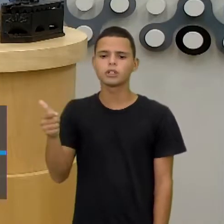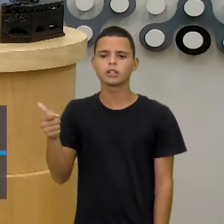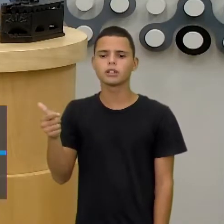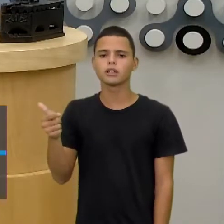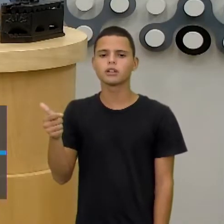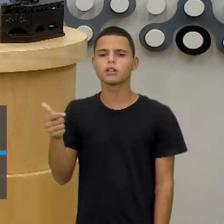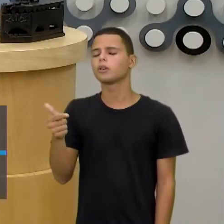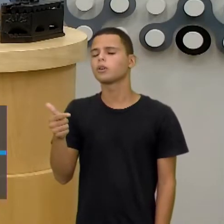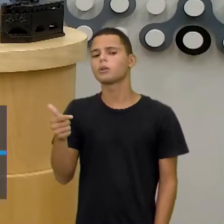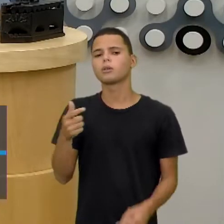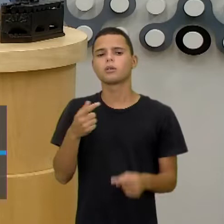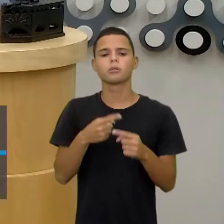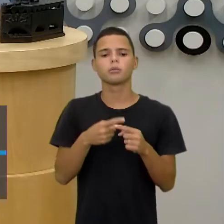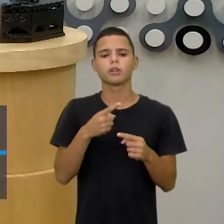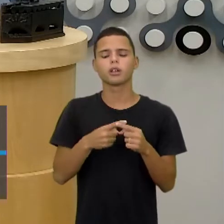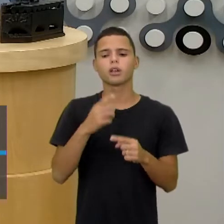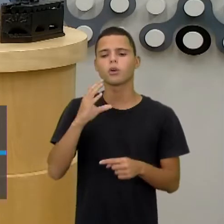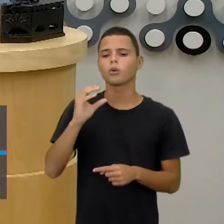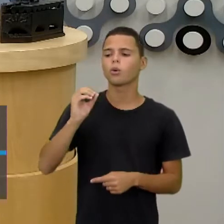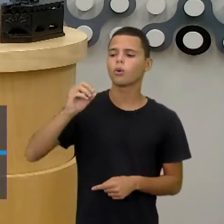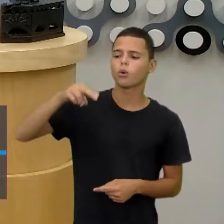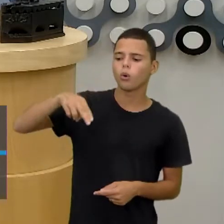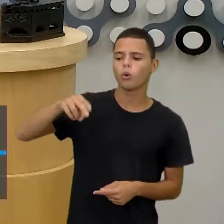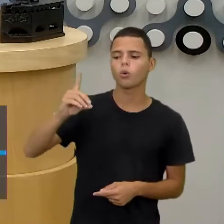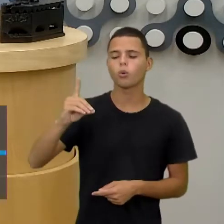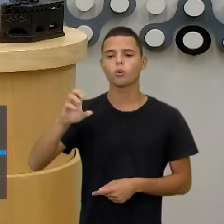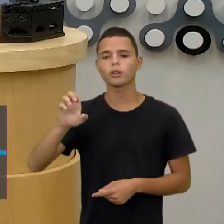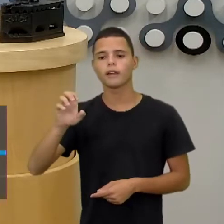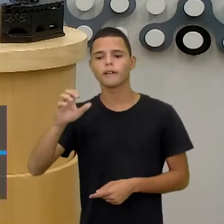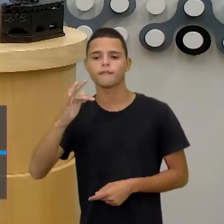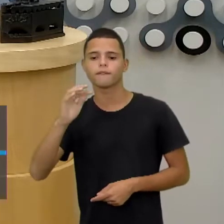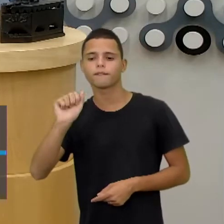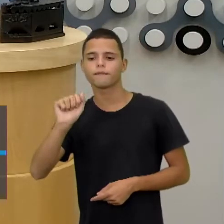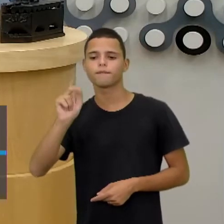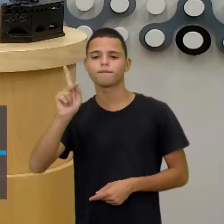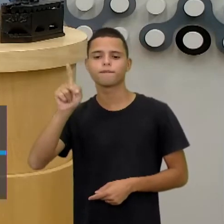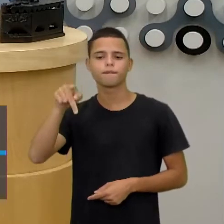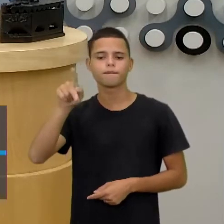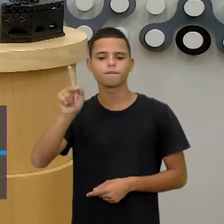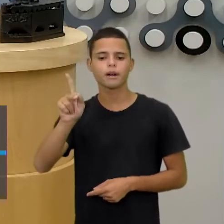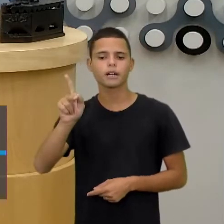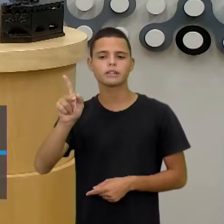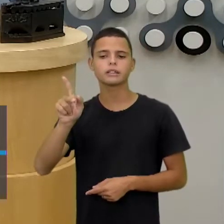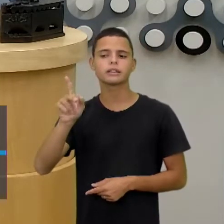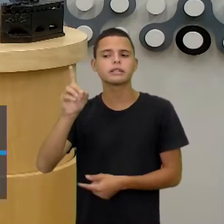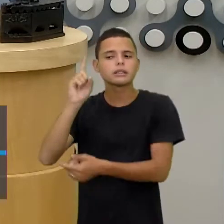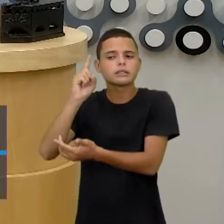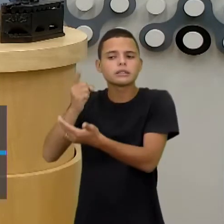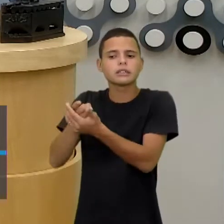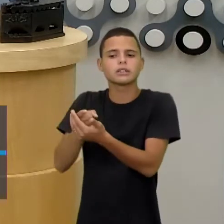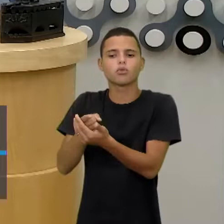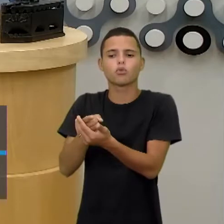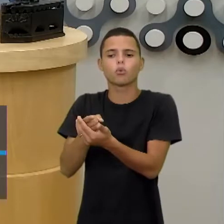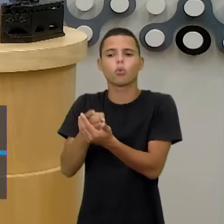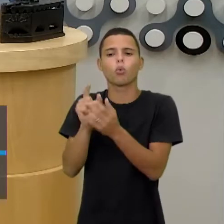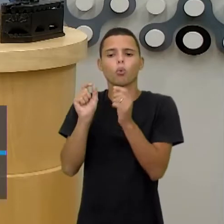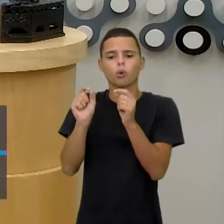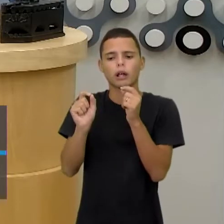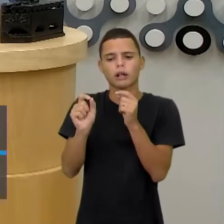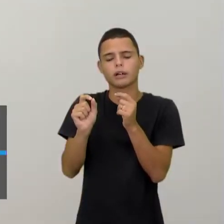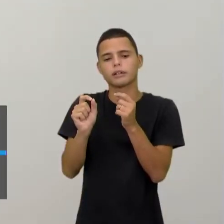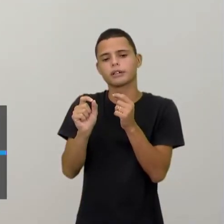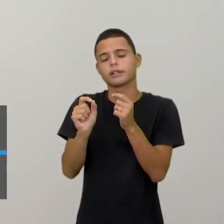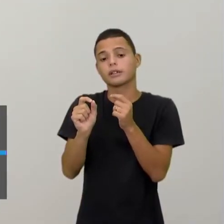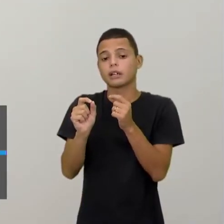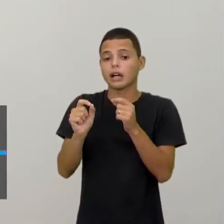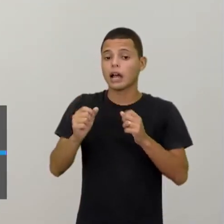o CONDEPHAP, né, que é esse Conselho de Defesa do Patrimônio Histórico, o que eles estão considerando como patrimônio histórico? A